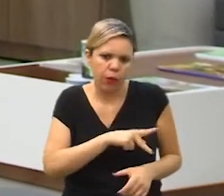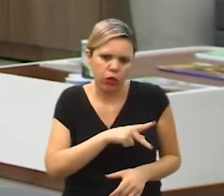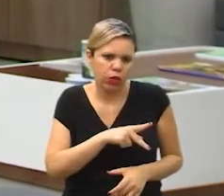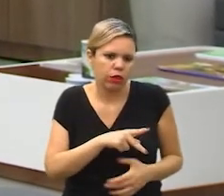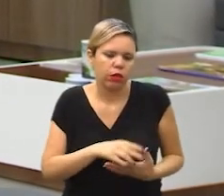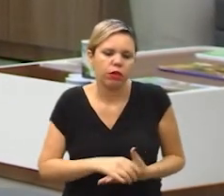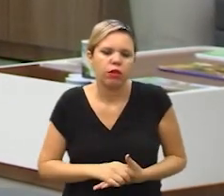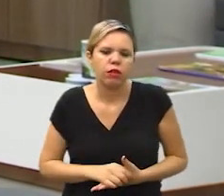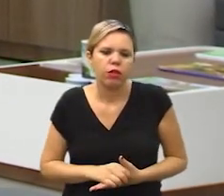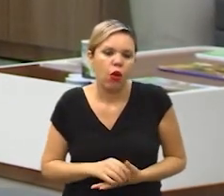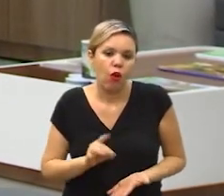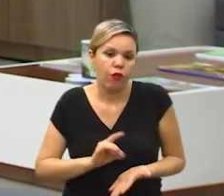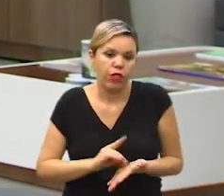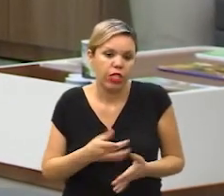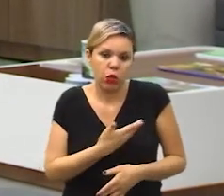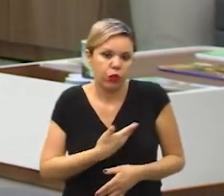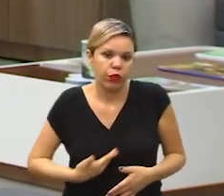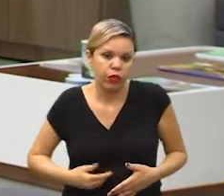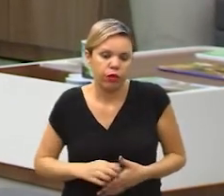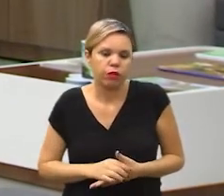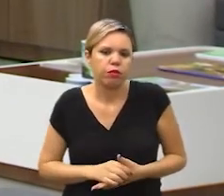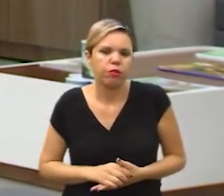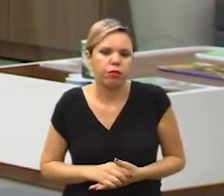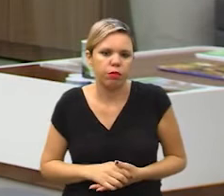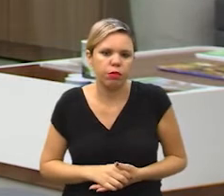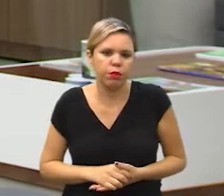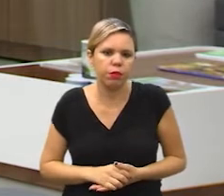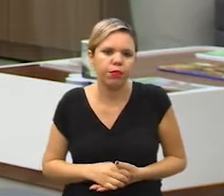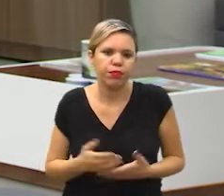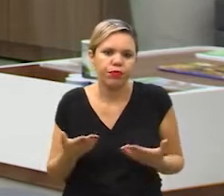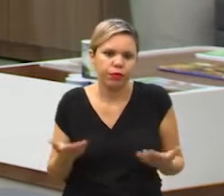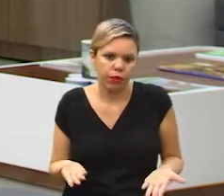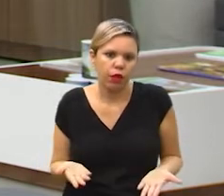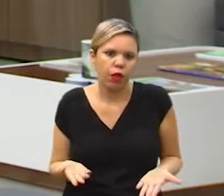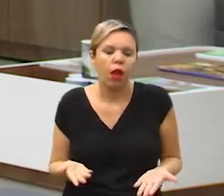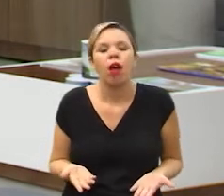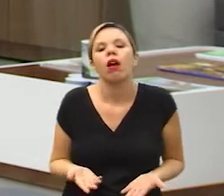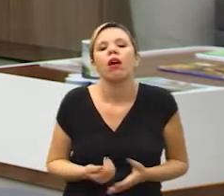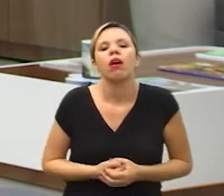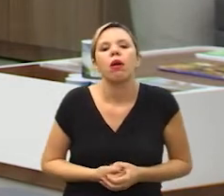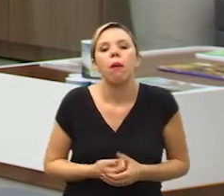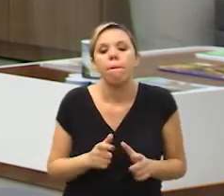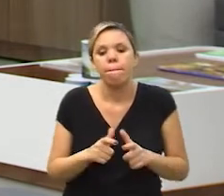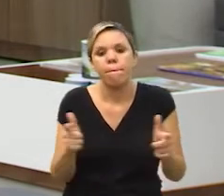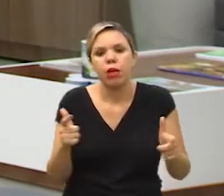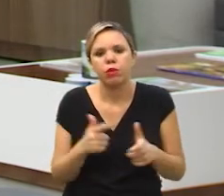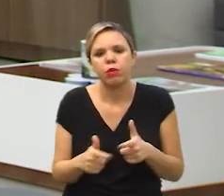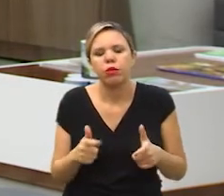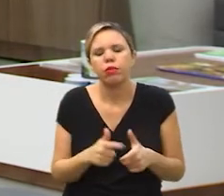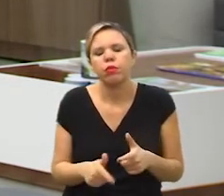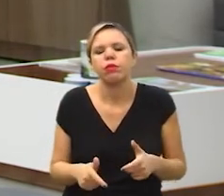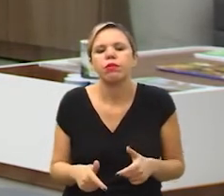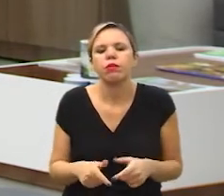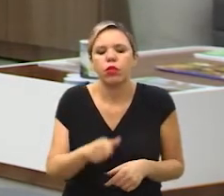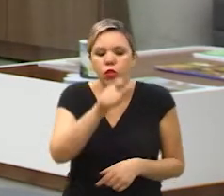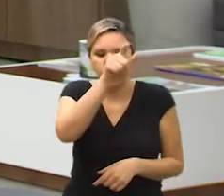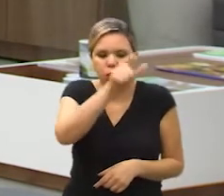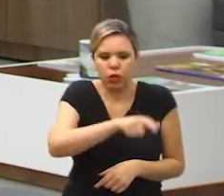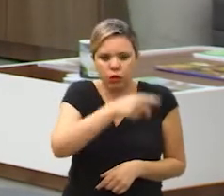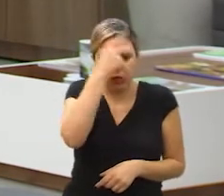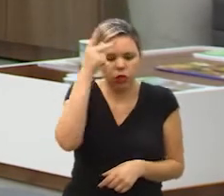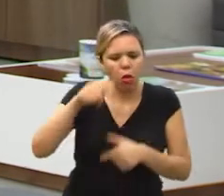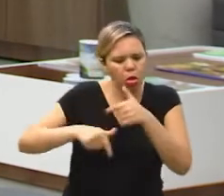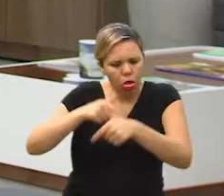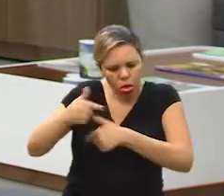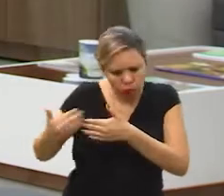aposentadoria oficial do governo? Praticamente esse é o maior problema, né? Porque o trabalhador, ao